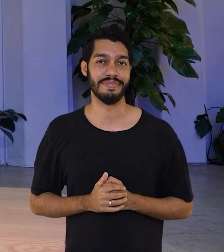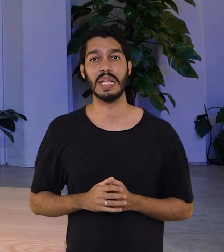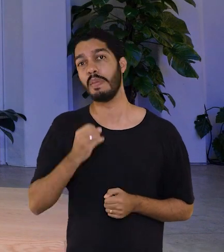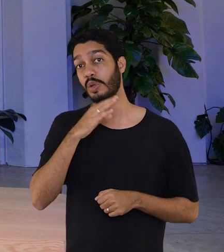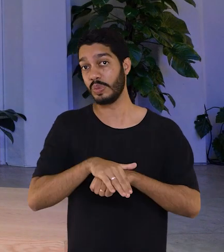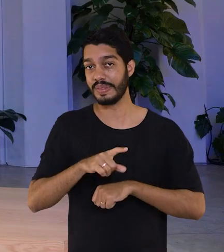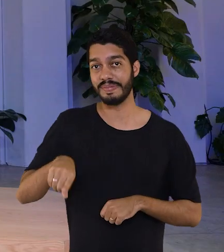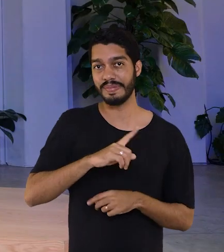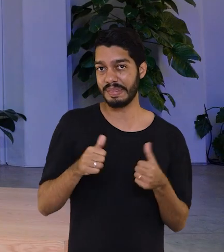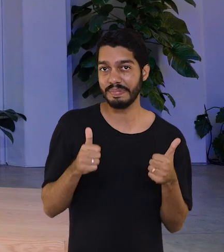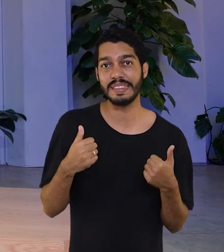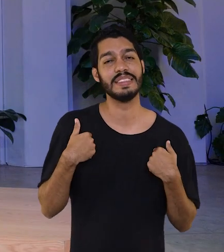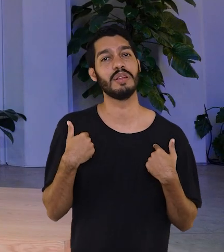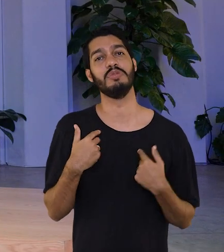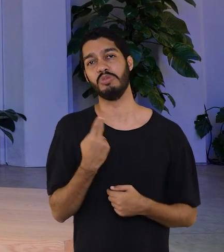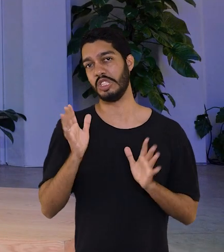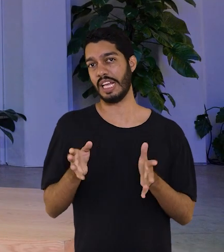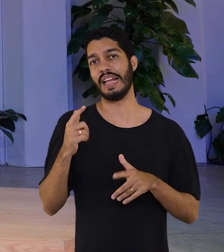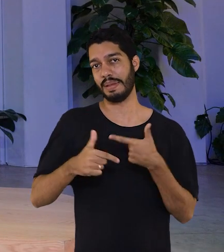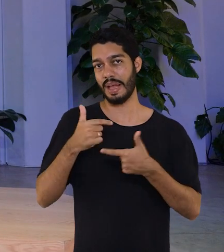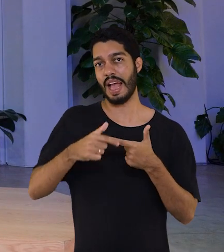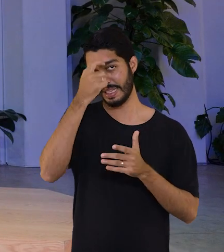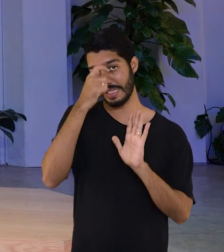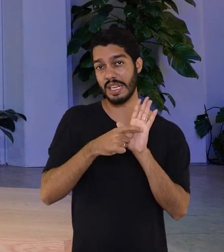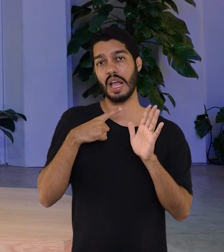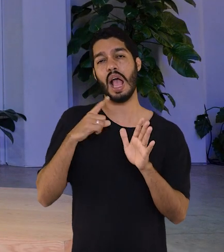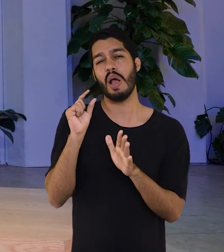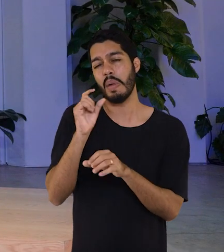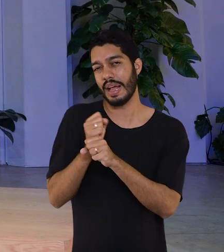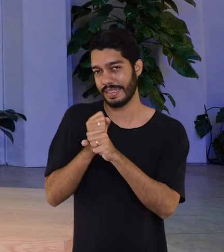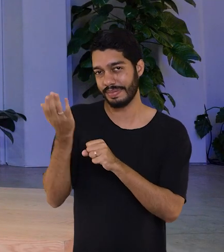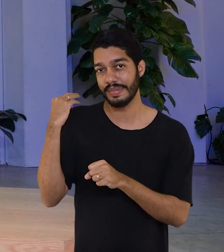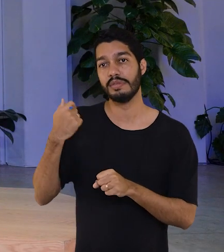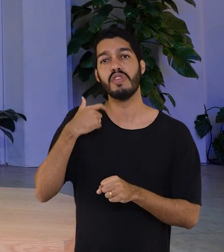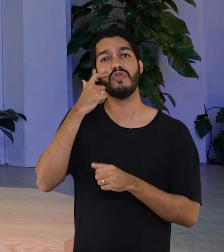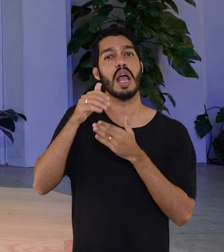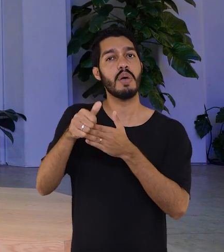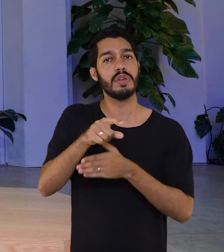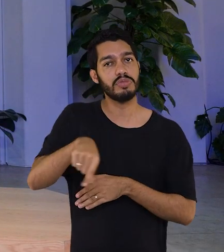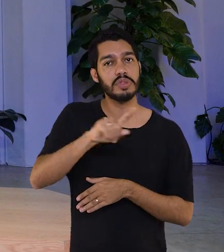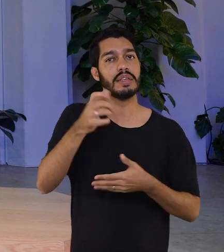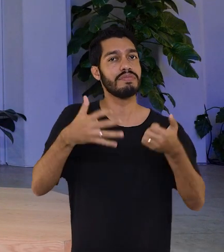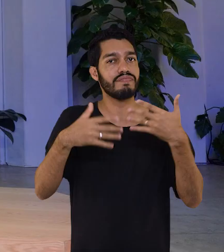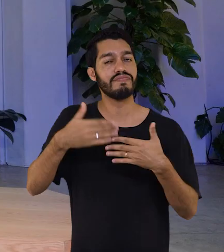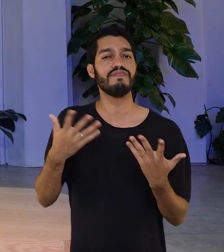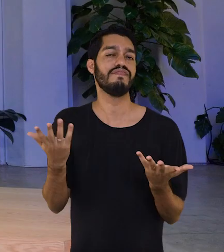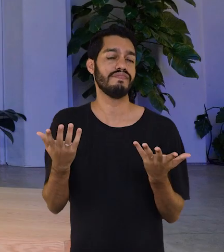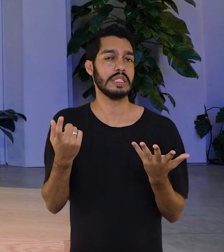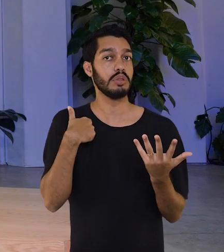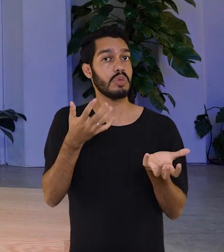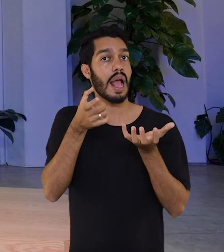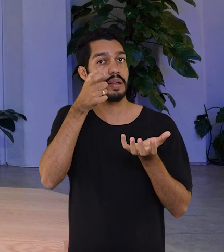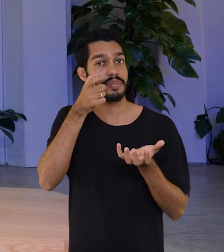Opa, boa noite, tudo bem? Meu nome é Luiz Rodrigo, né? E eu trabalho com AI já há alguns anos, tá? Eu estou aqui para acompanhar o que vocês